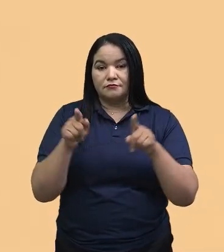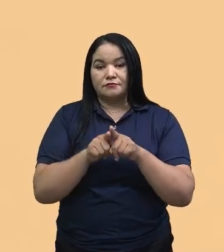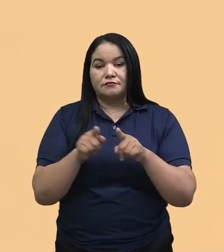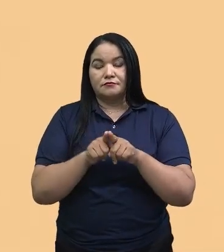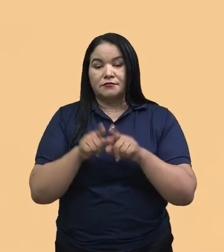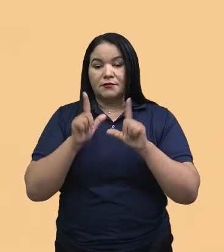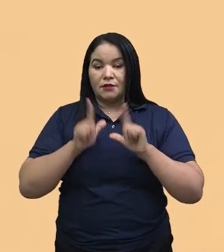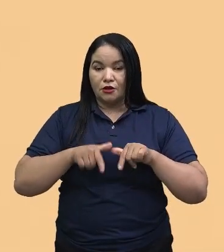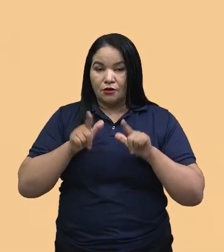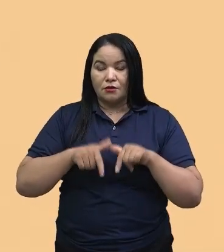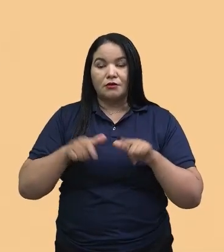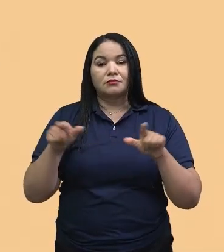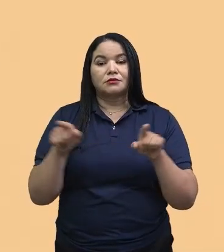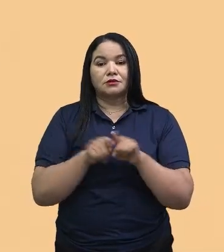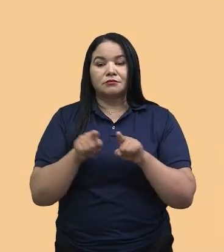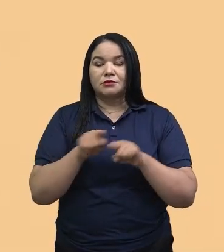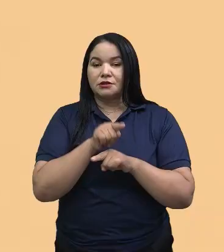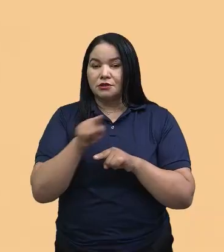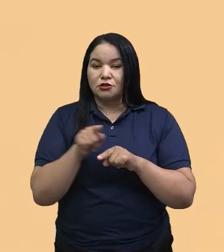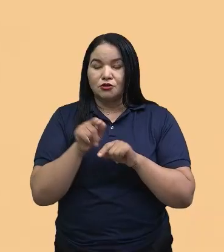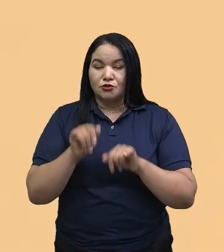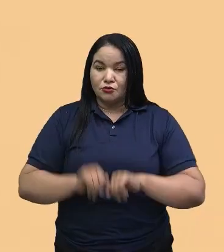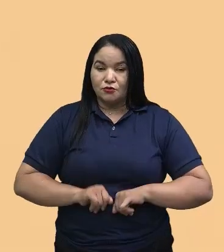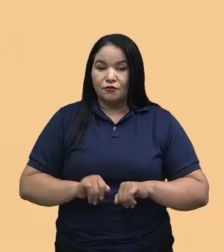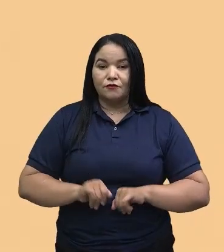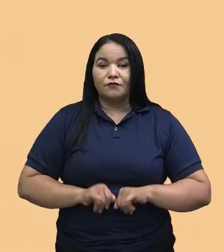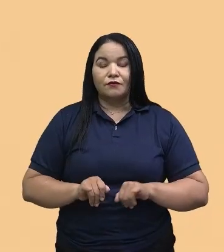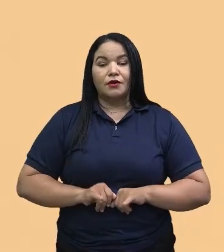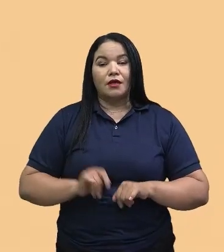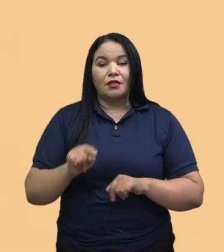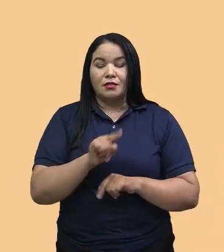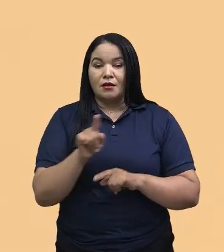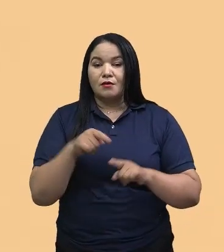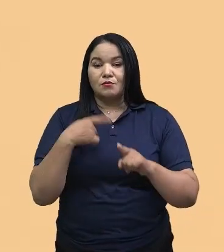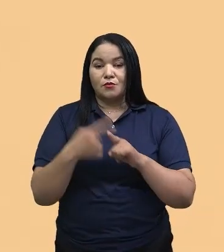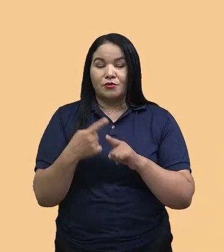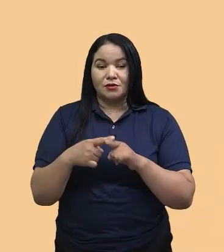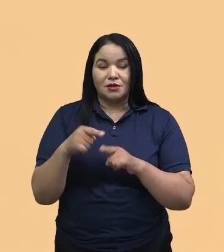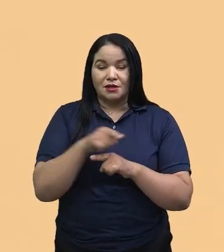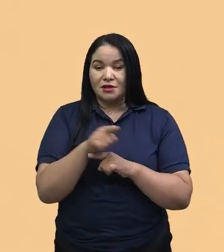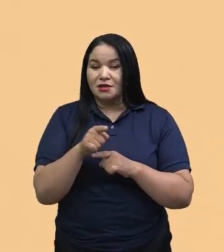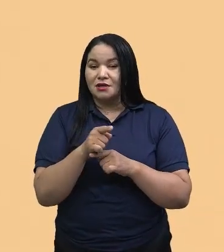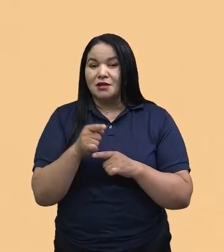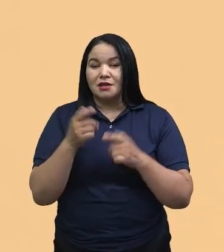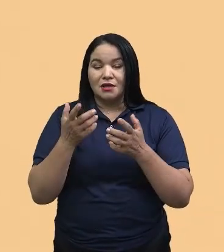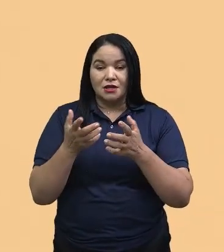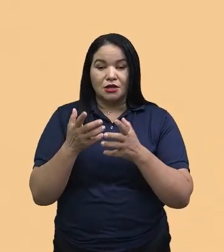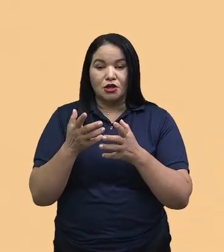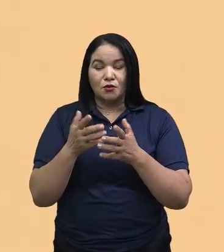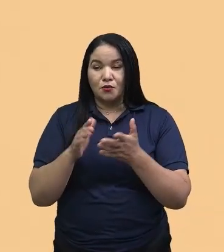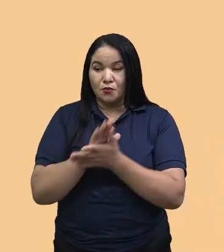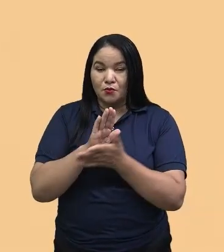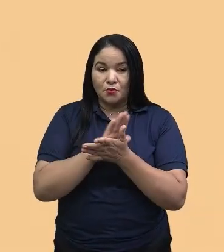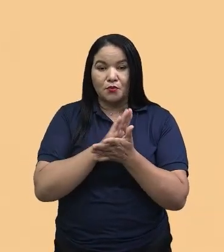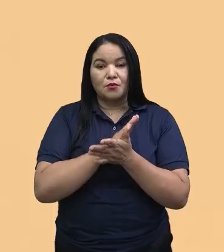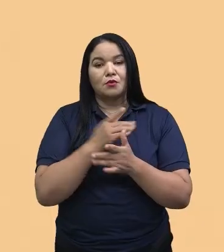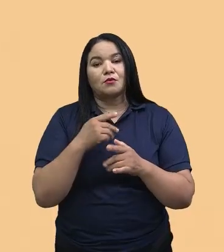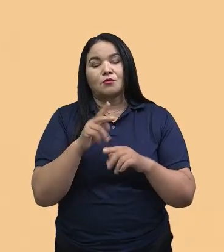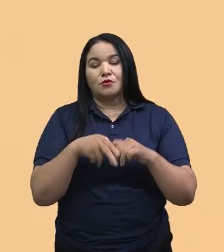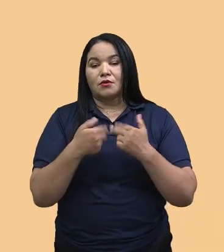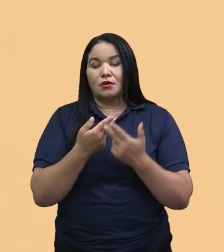foi aí quase que levado a extermínio por conta, né, das